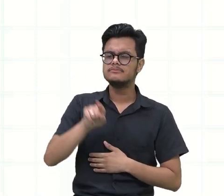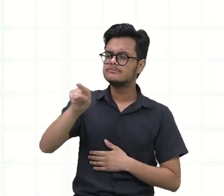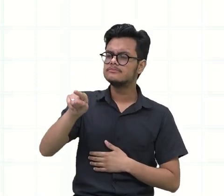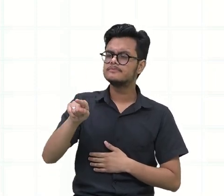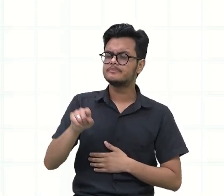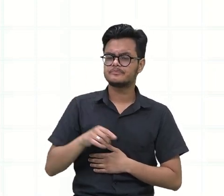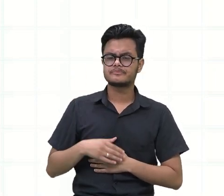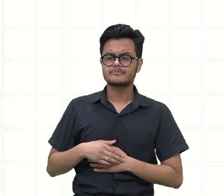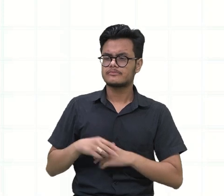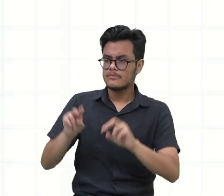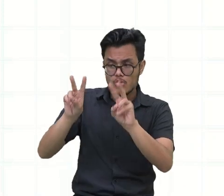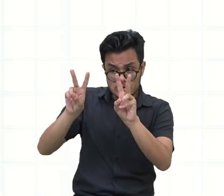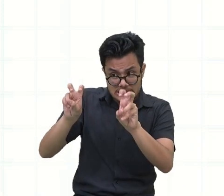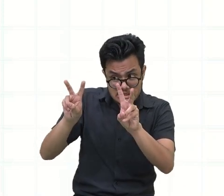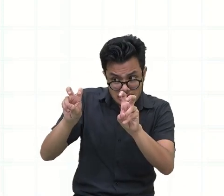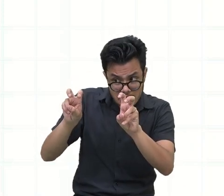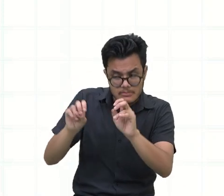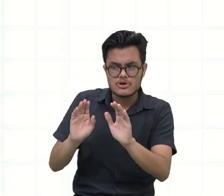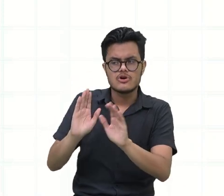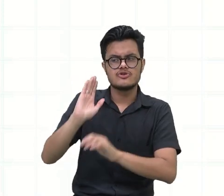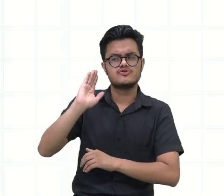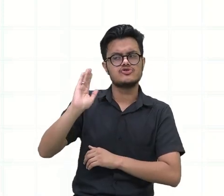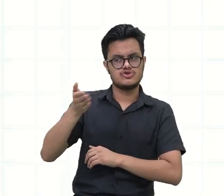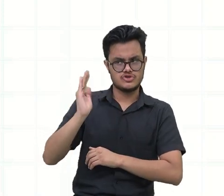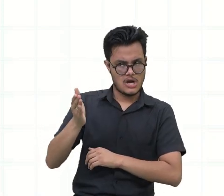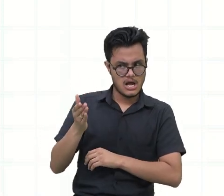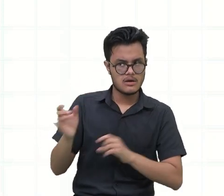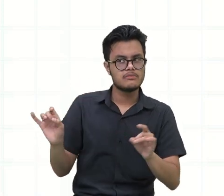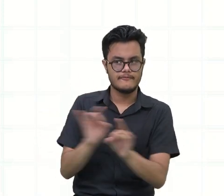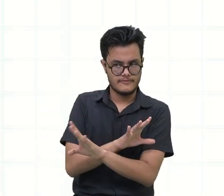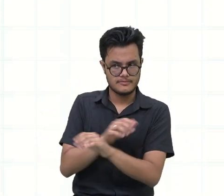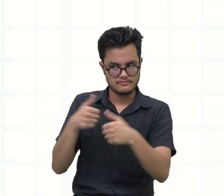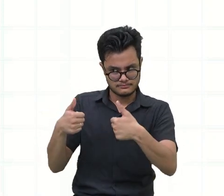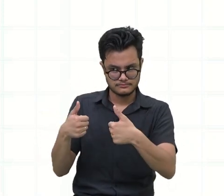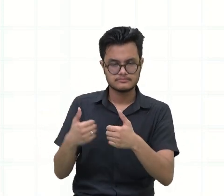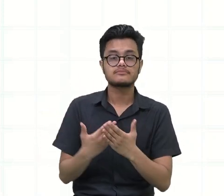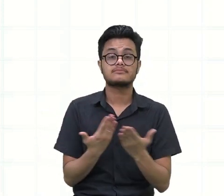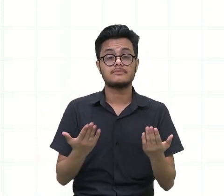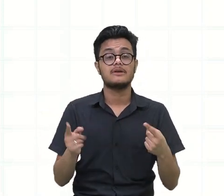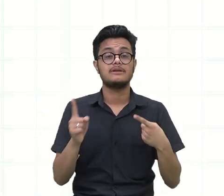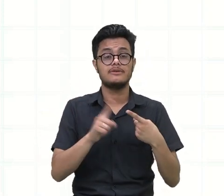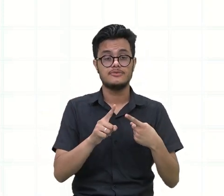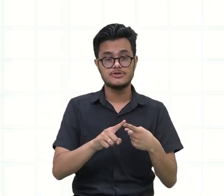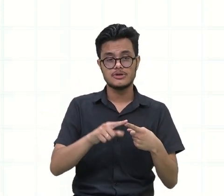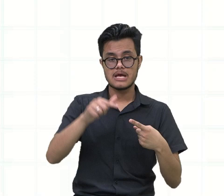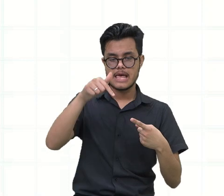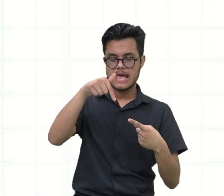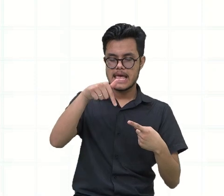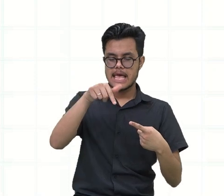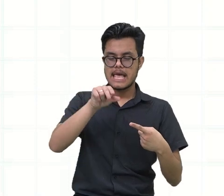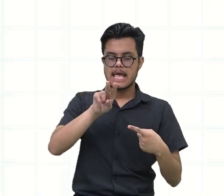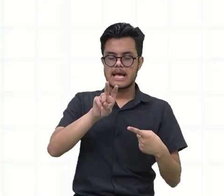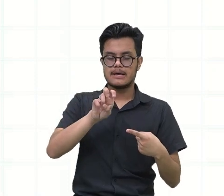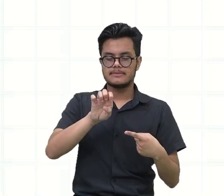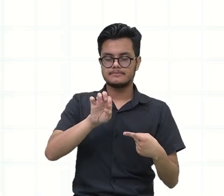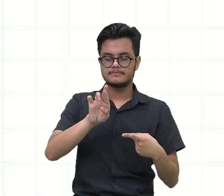Então, observe aqui mais uma vez, olha, eu tenho a presença de dois verbos, o verbo querer e o verbo saber. Observem